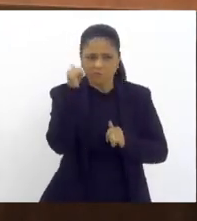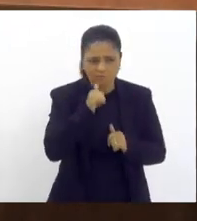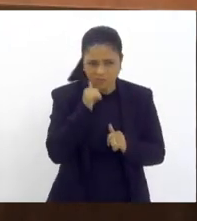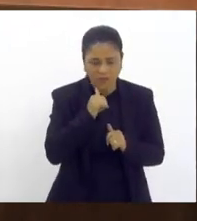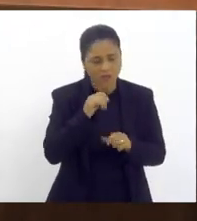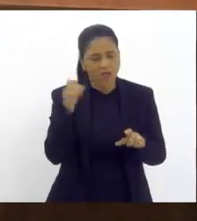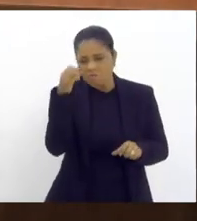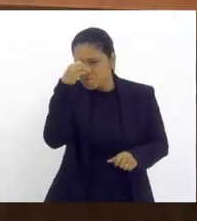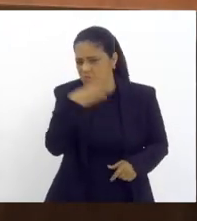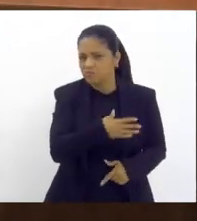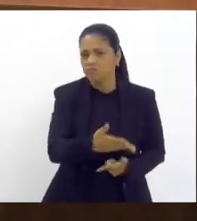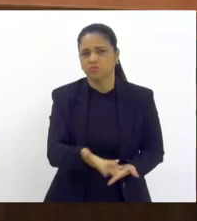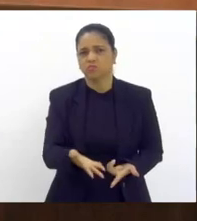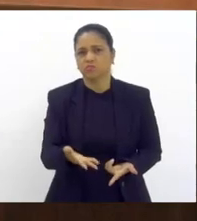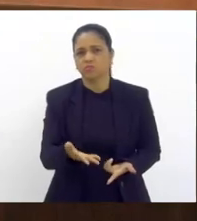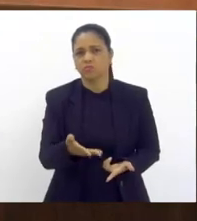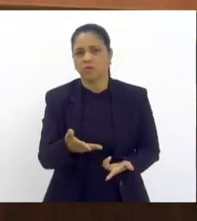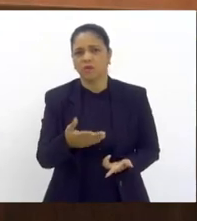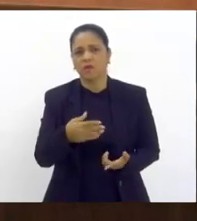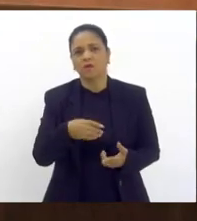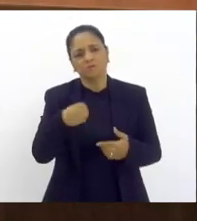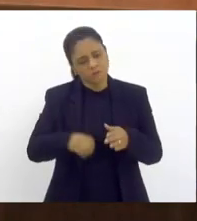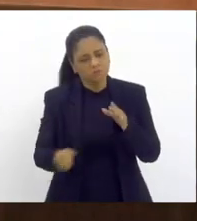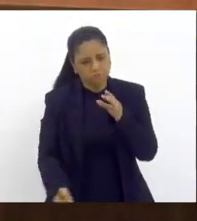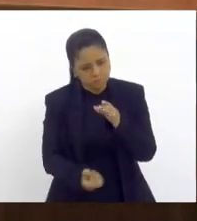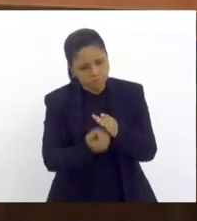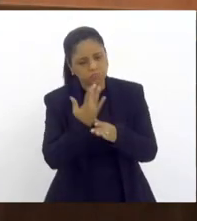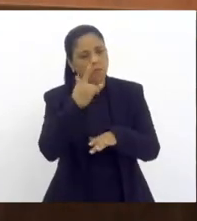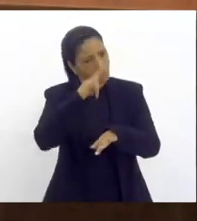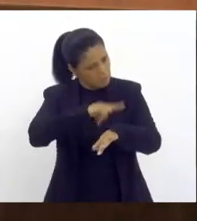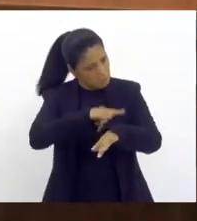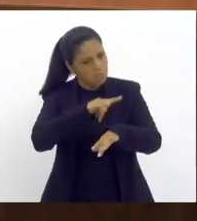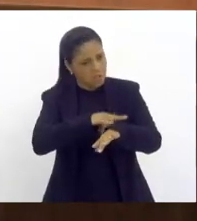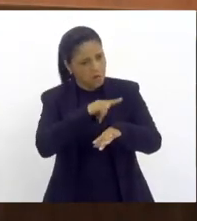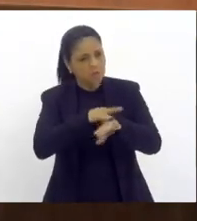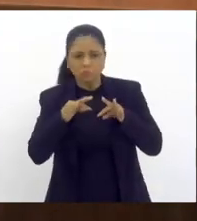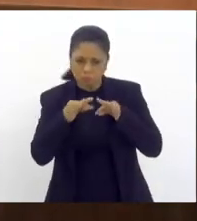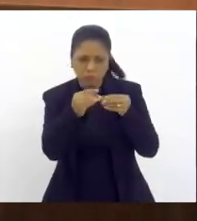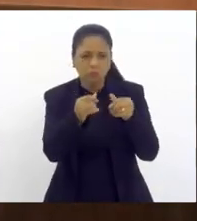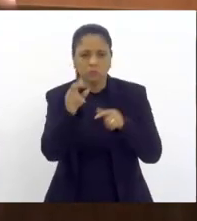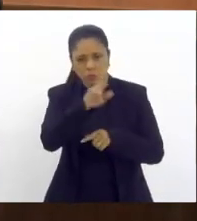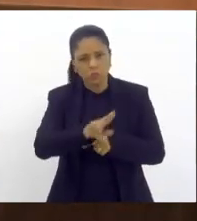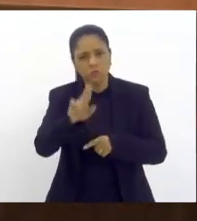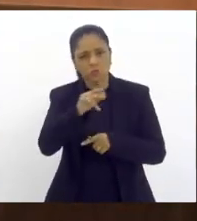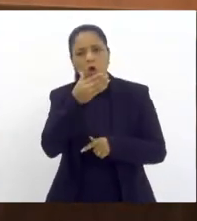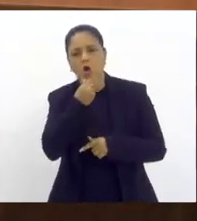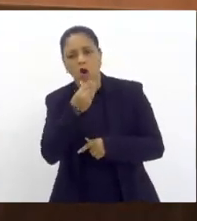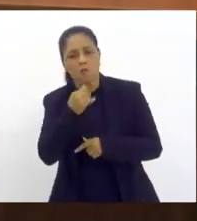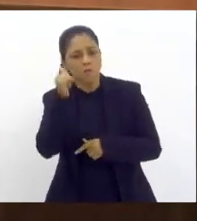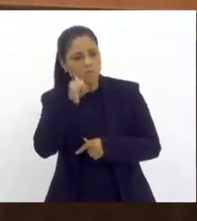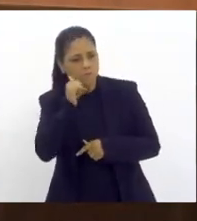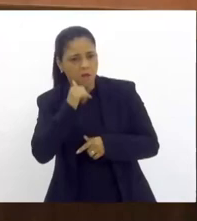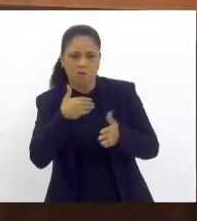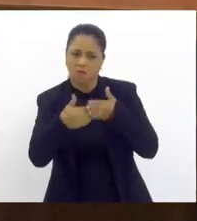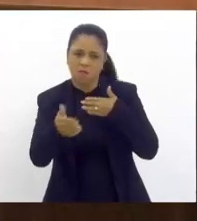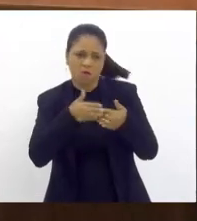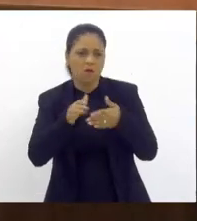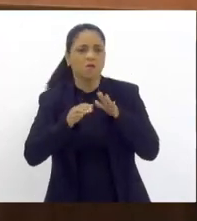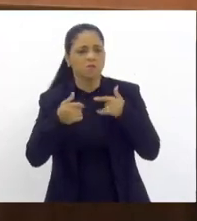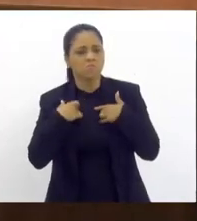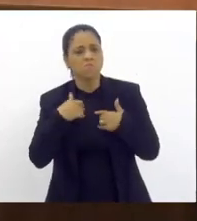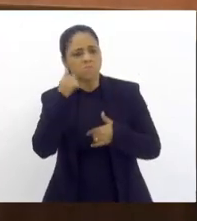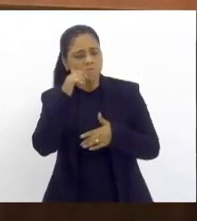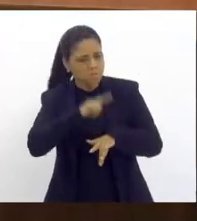um cúmulo. Querem criar um banheiro para que todos possam usar? Crie o banheiro. Faça o banheiro do jeito que quiserem. Querem fazer um banheiro da